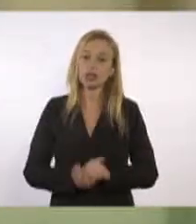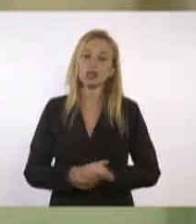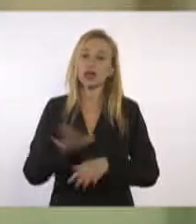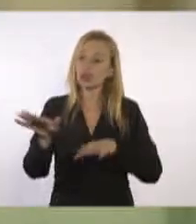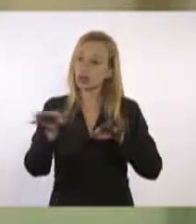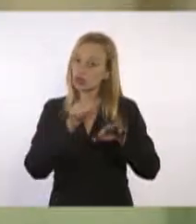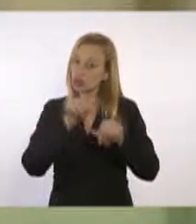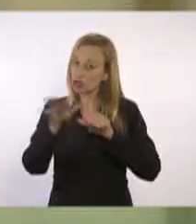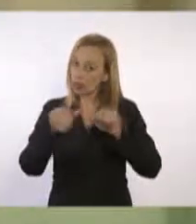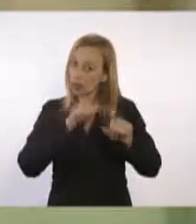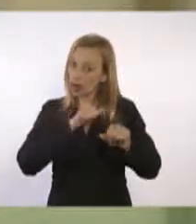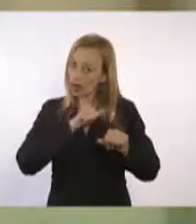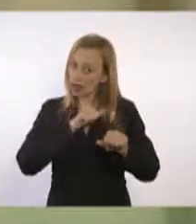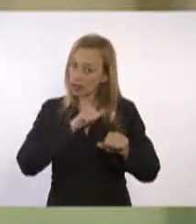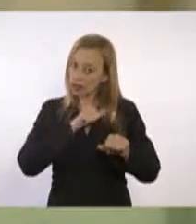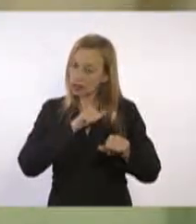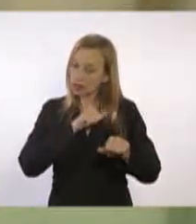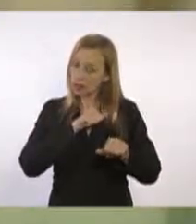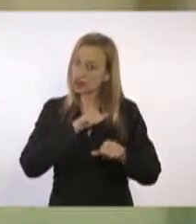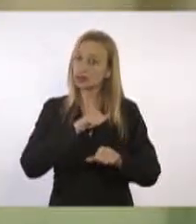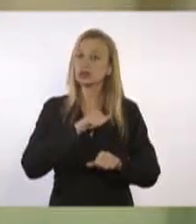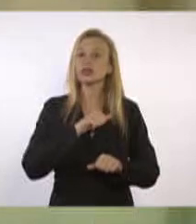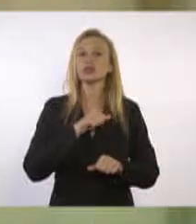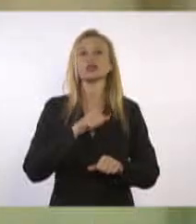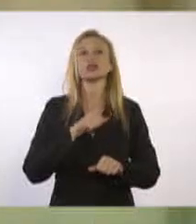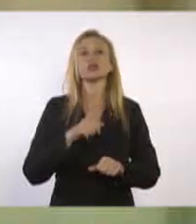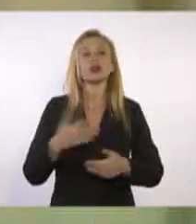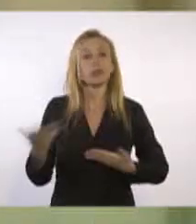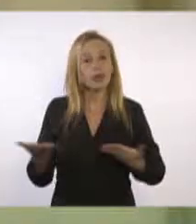convocação, a participação nossa